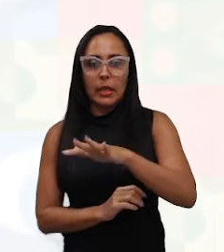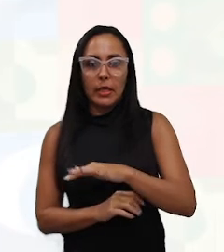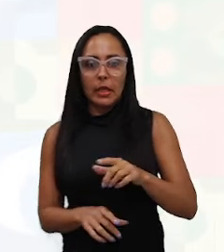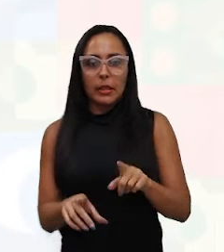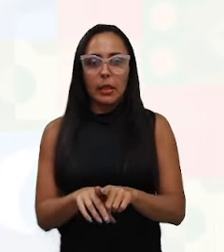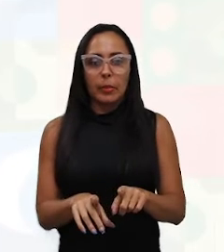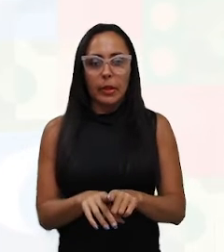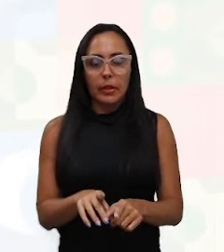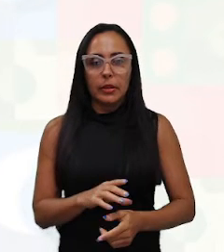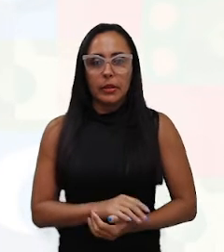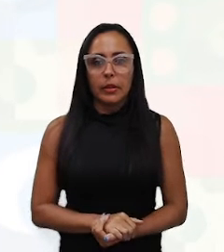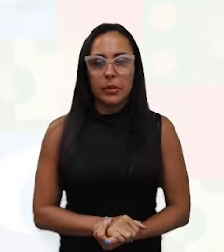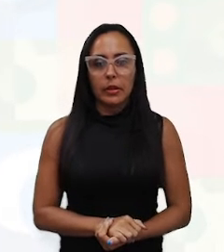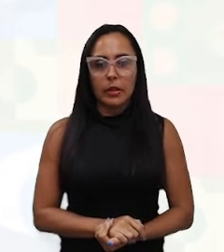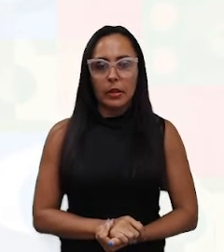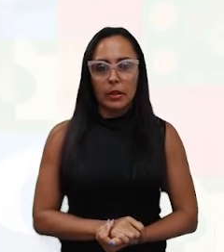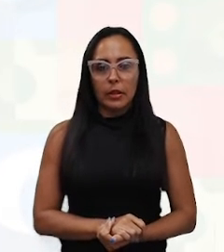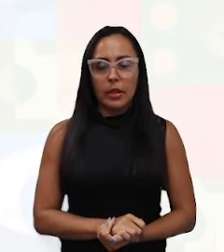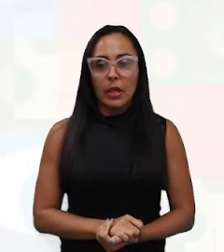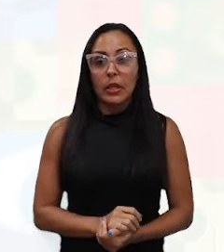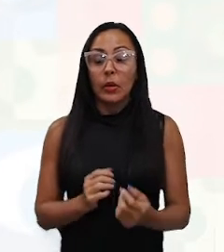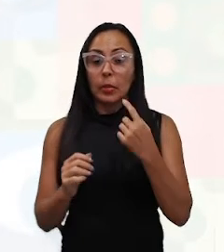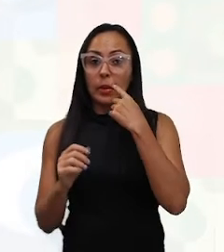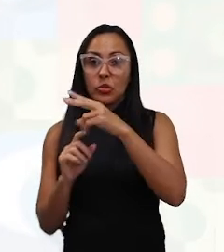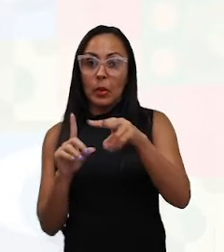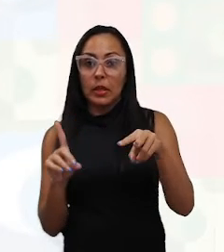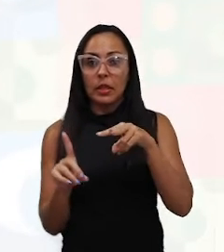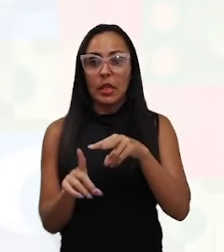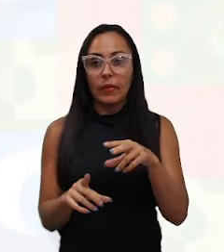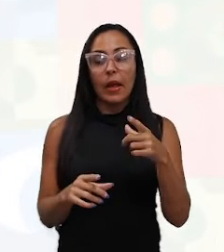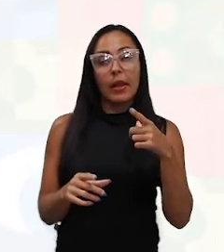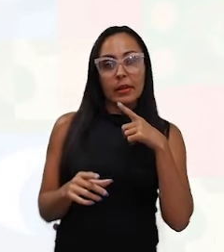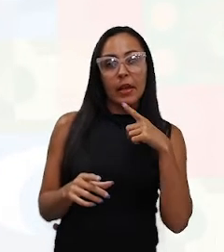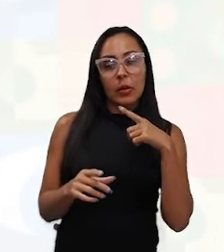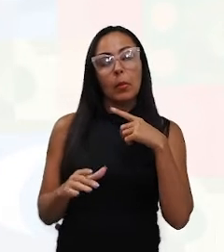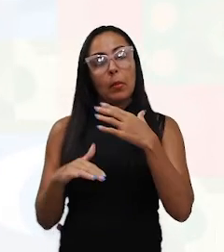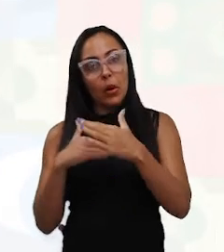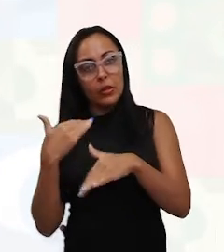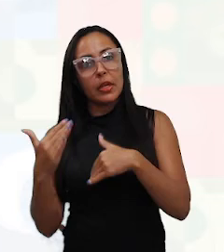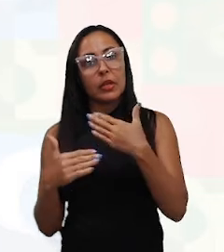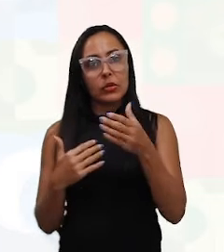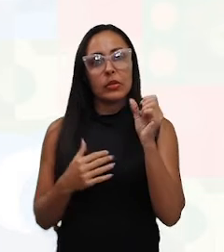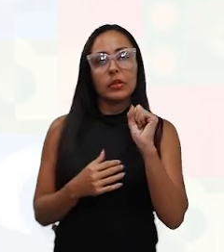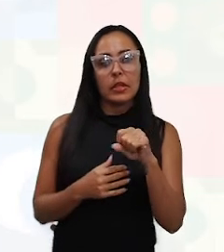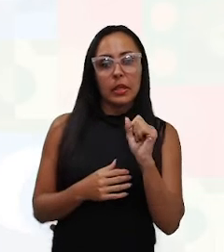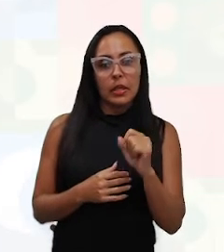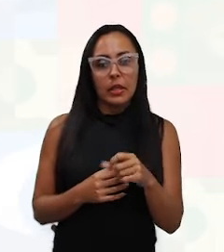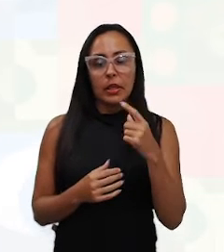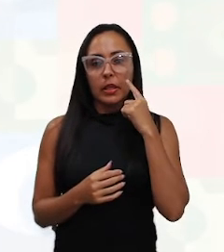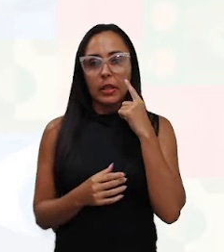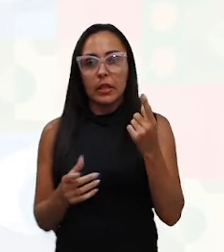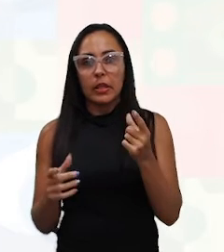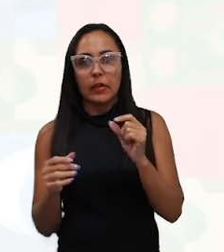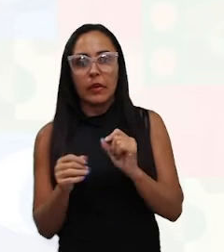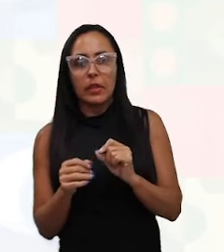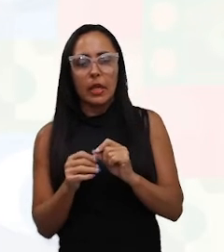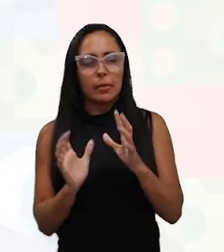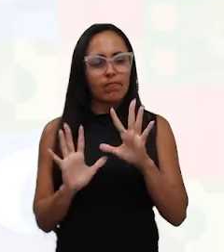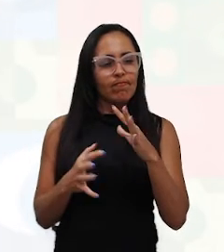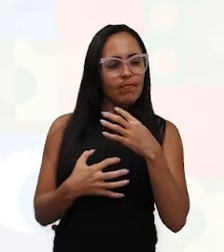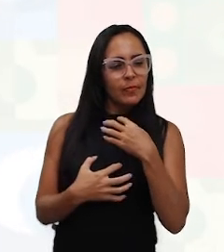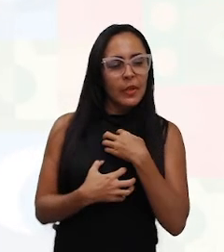do horizonte. Então, a perspectiva cônica, ela tem esse processo, né, de reproduzir essa